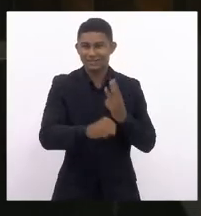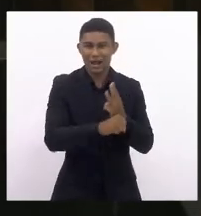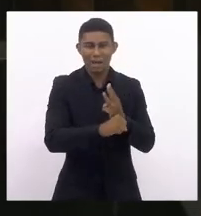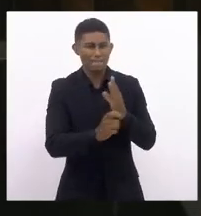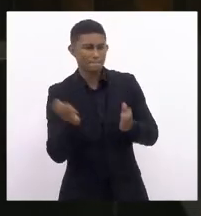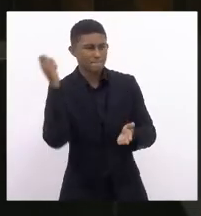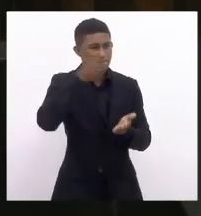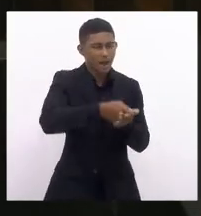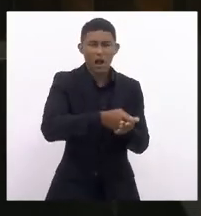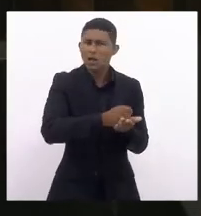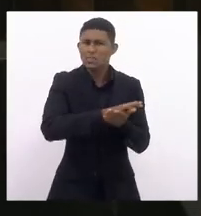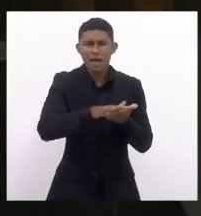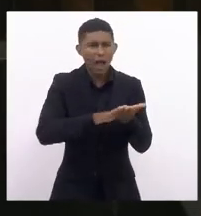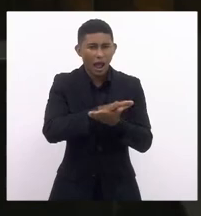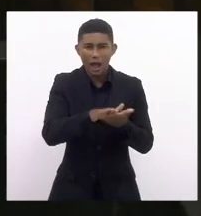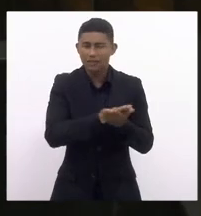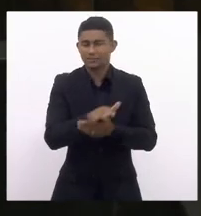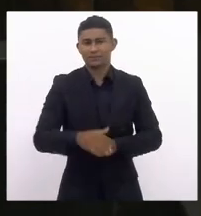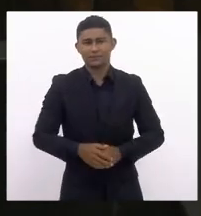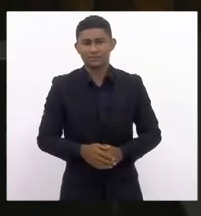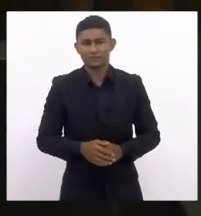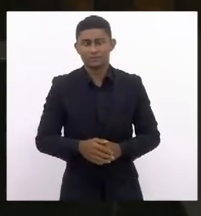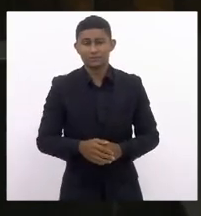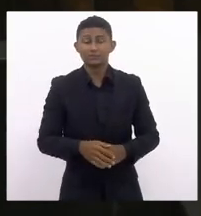A gente ficou um longo período